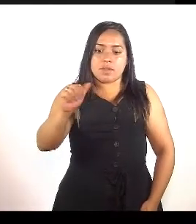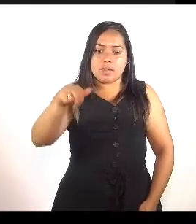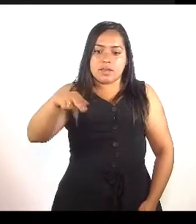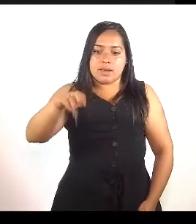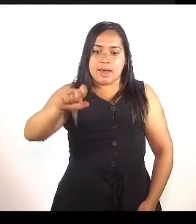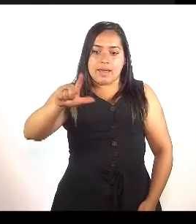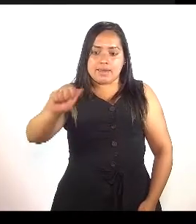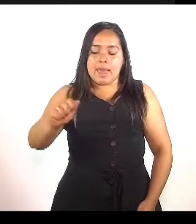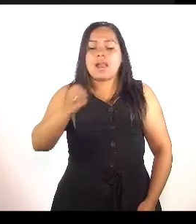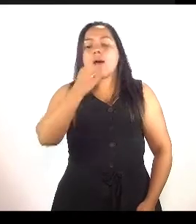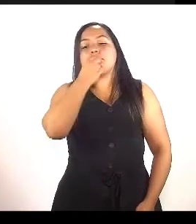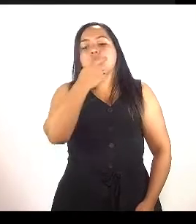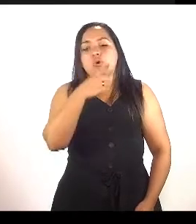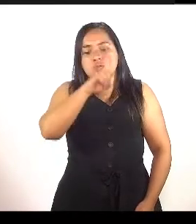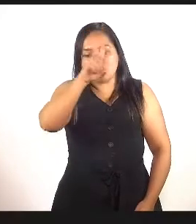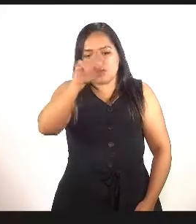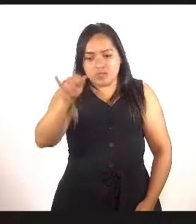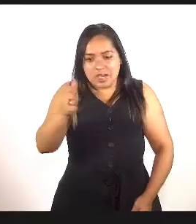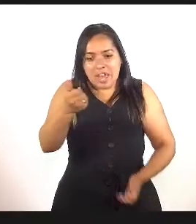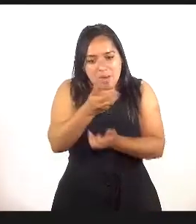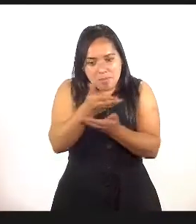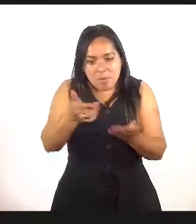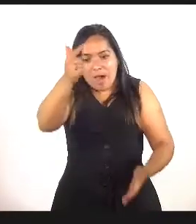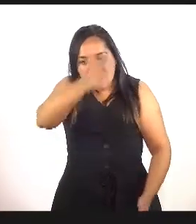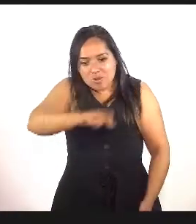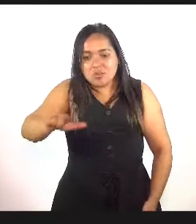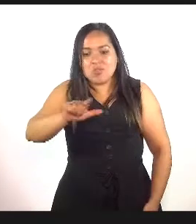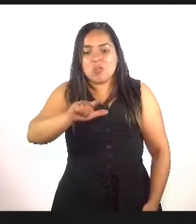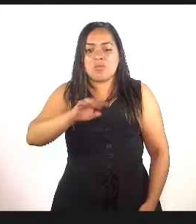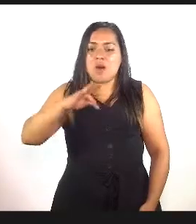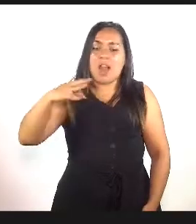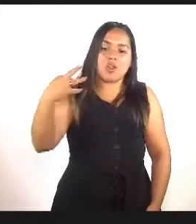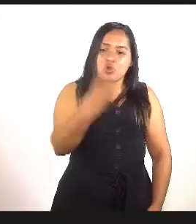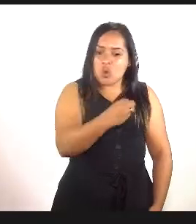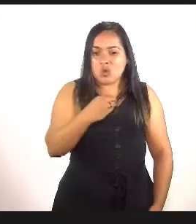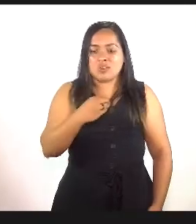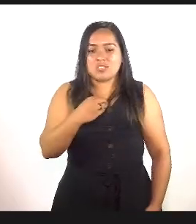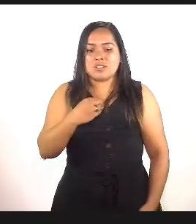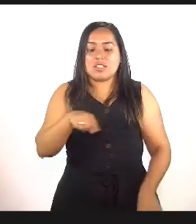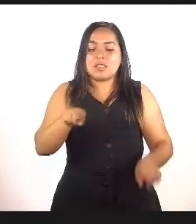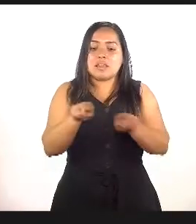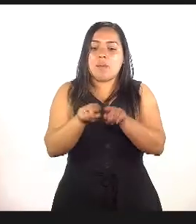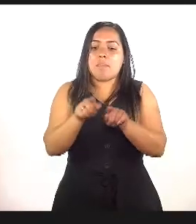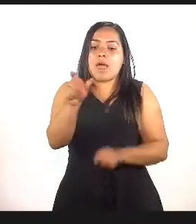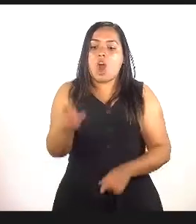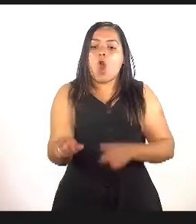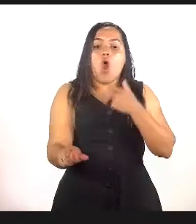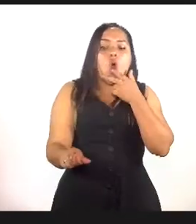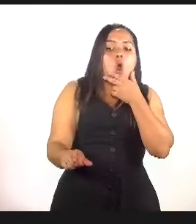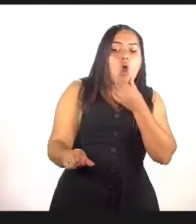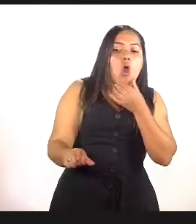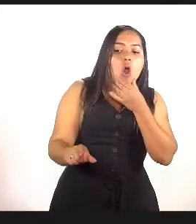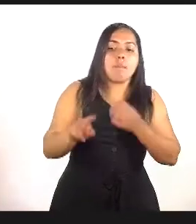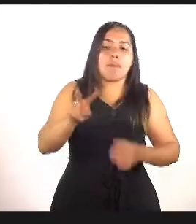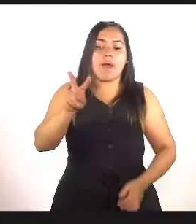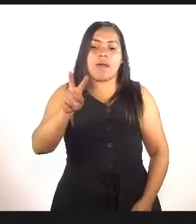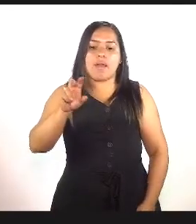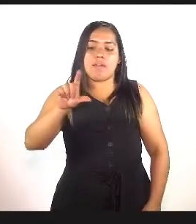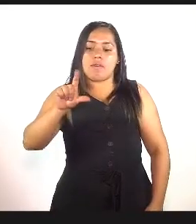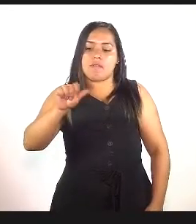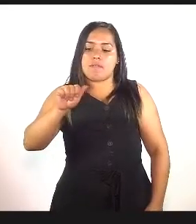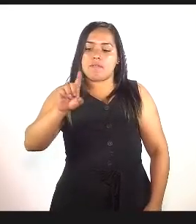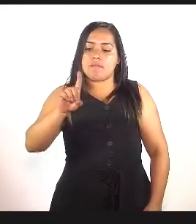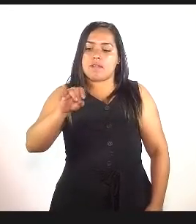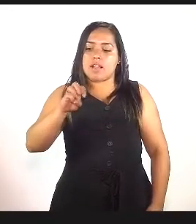uma vez a todos. Bom dia, seu Vladimir. Vladimir, eu tenho uma pergunta para o senhor. O senhor sabe